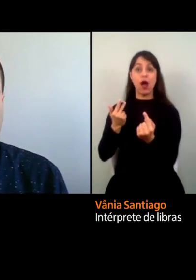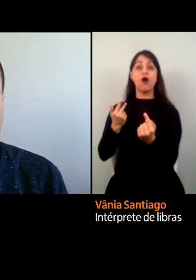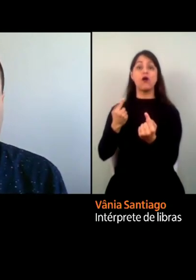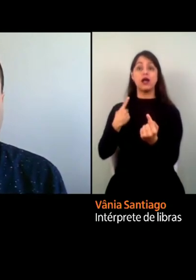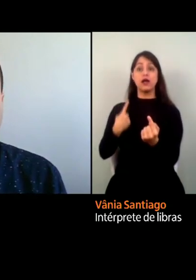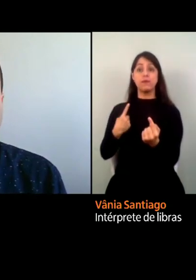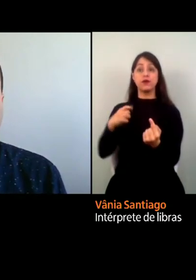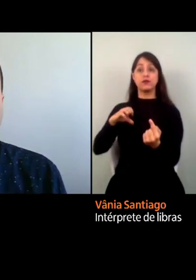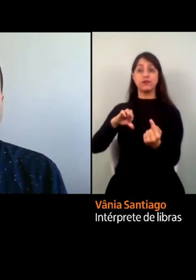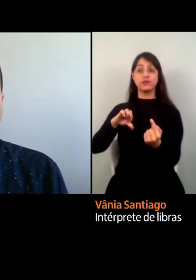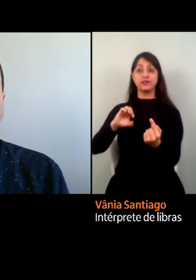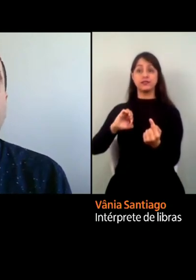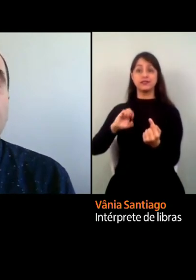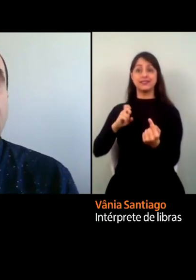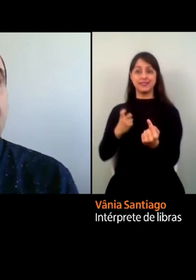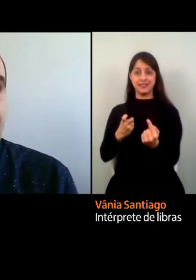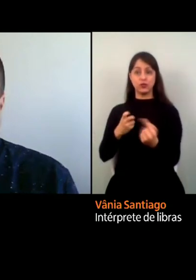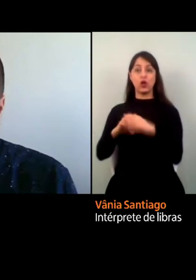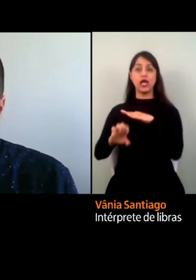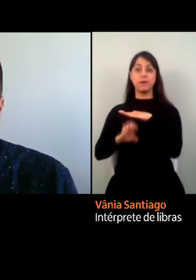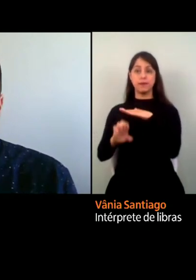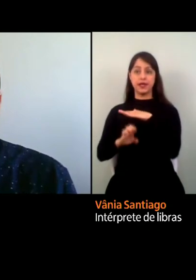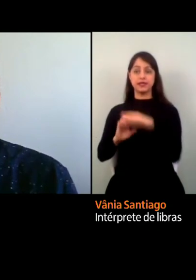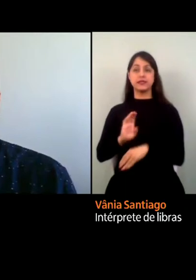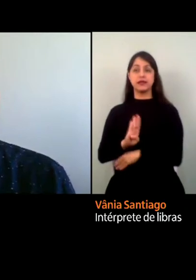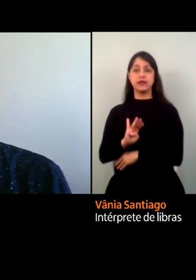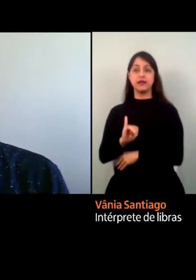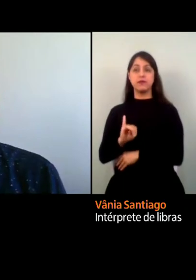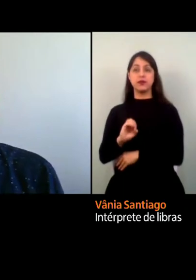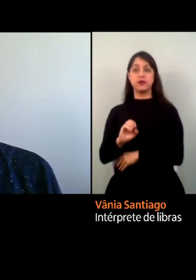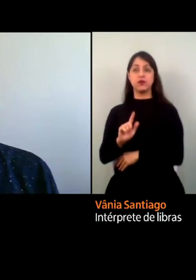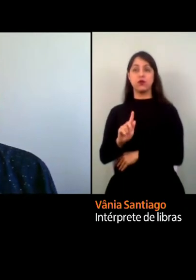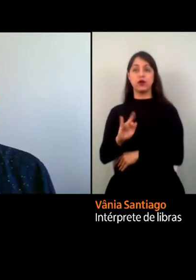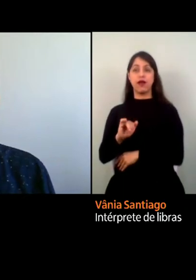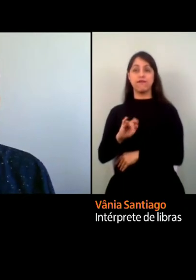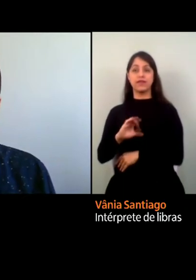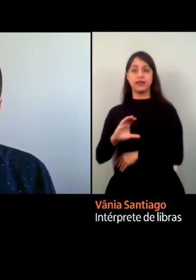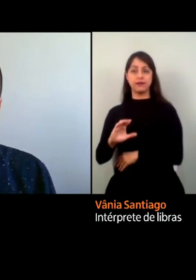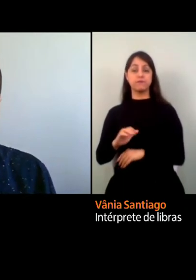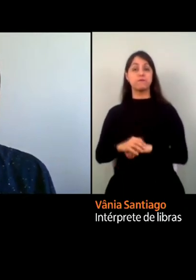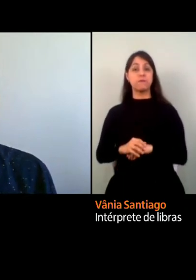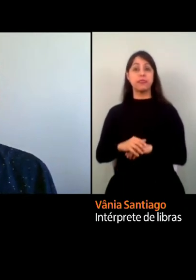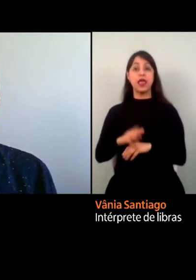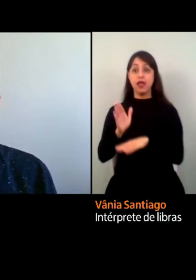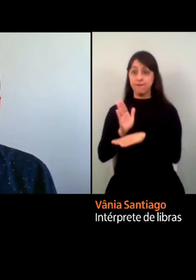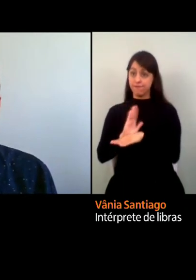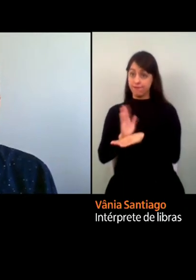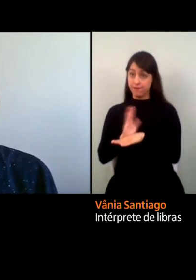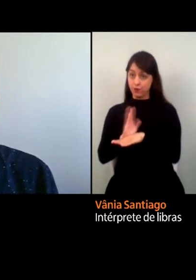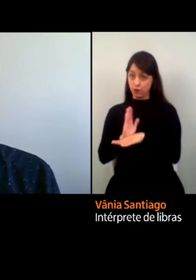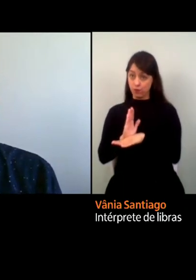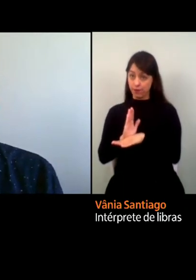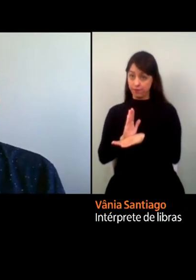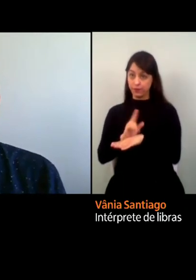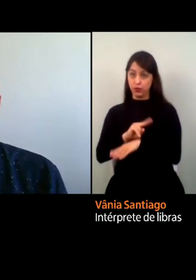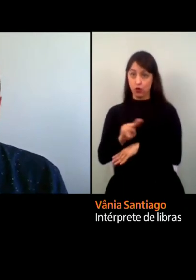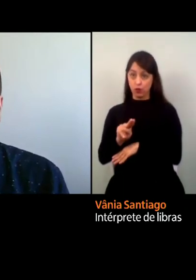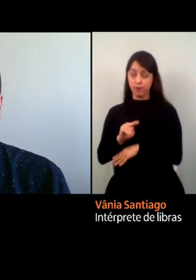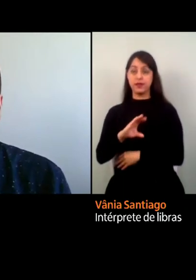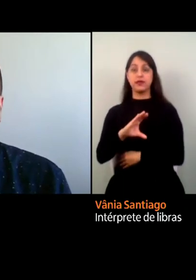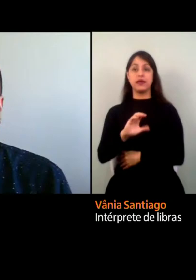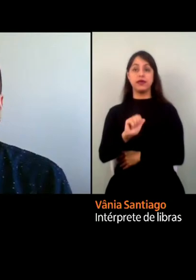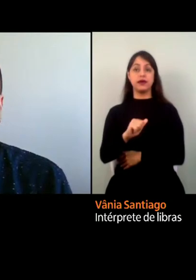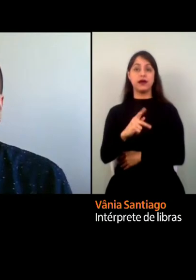1905 da Biograph. No filme Capitalismo, Trabalho Infantil, de 2006,